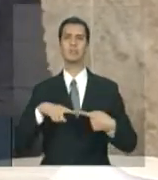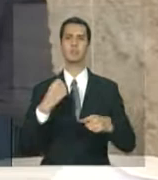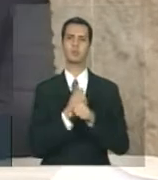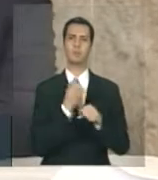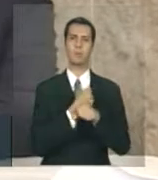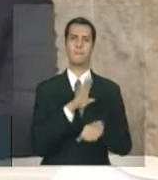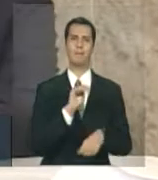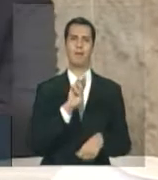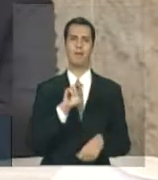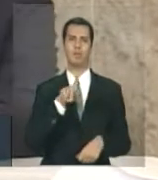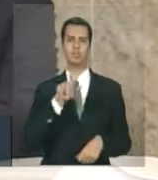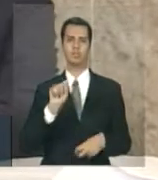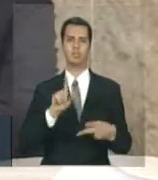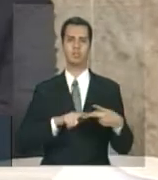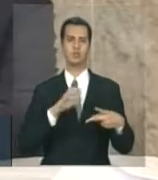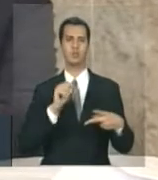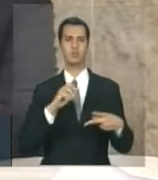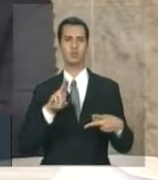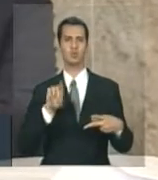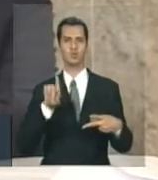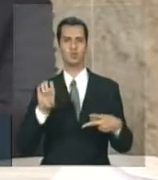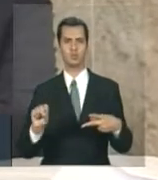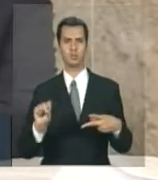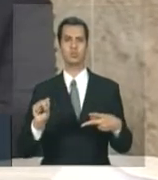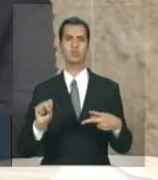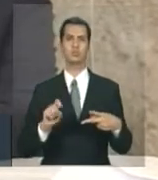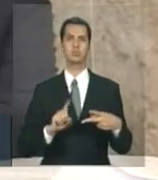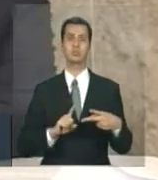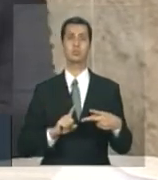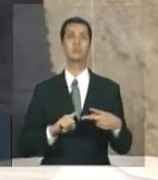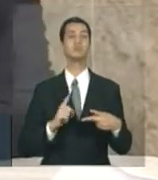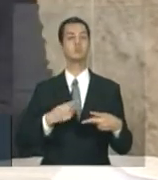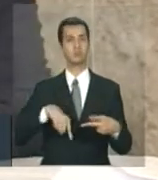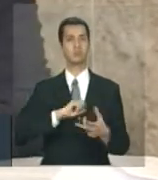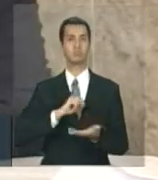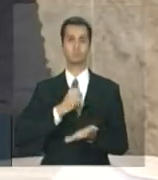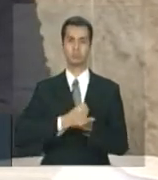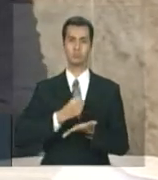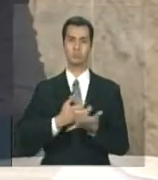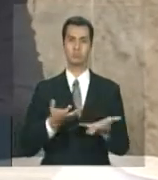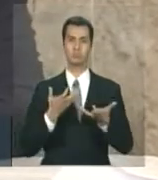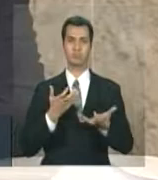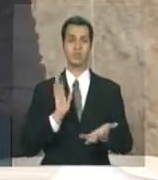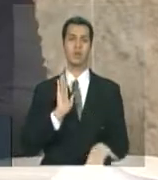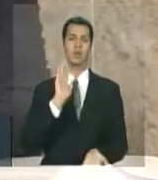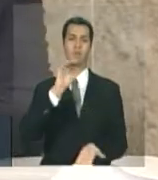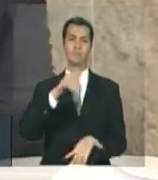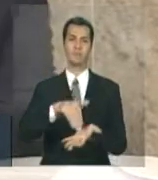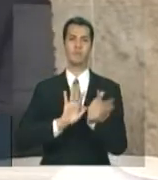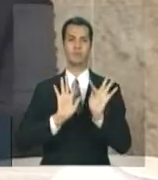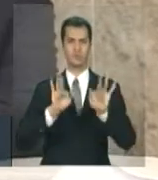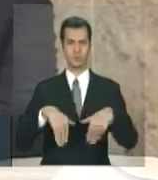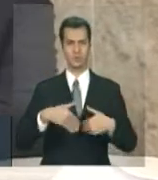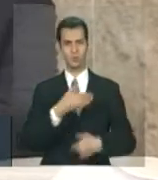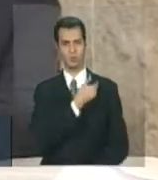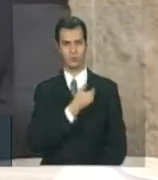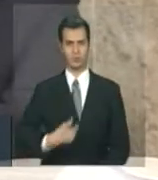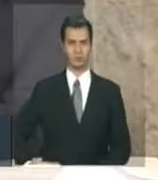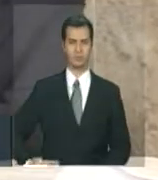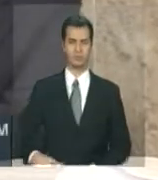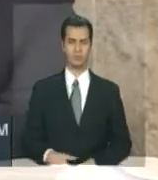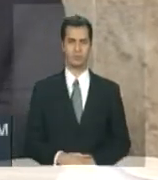açudes, e esta ação durar até o fim do exercício de governo.